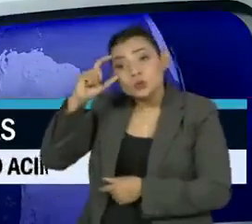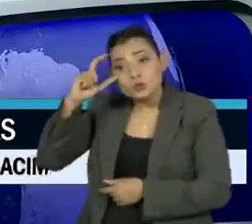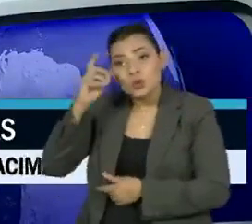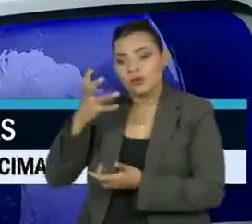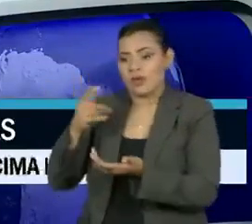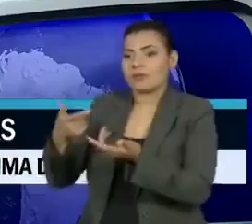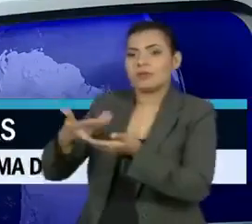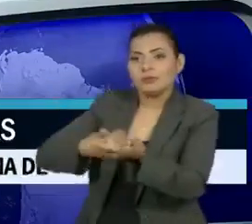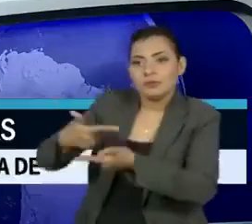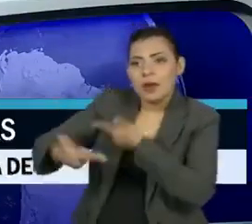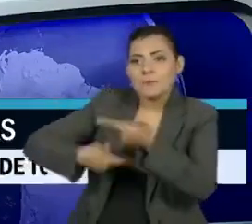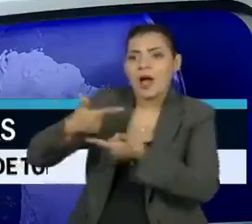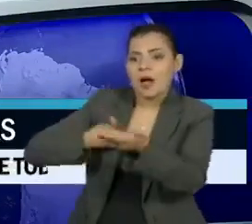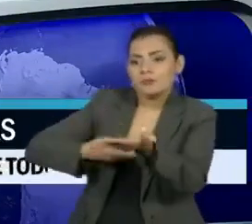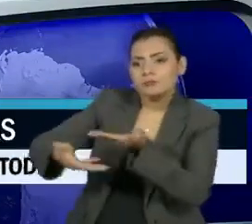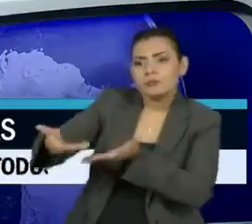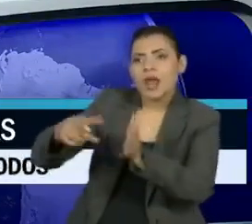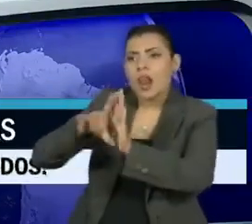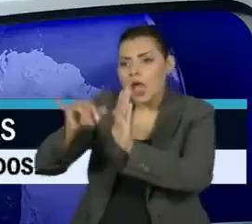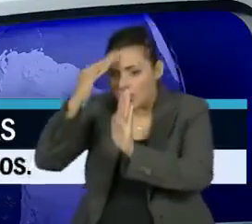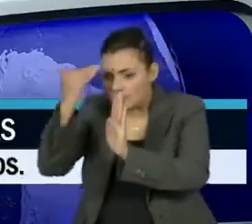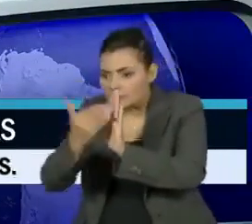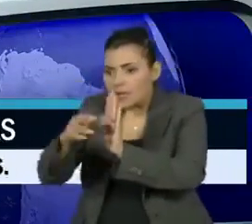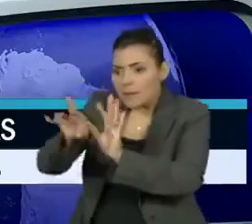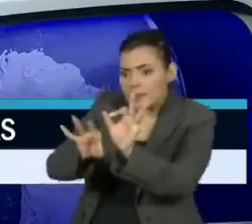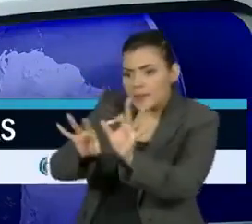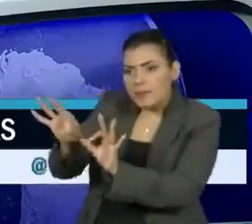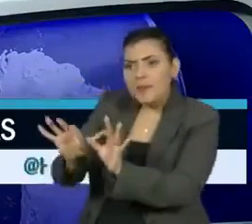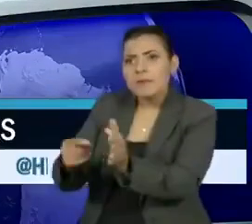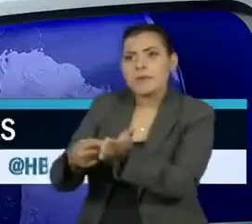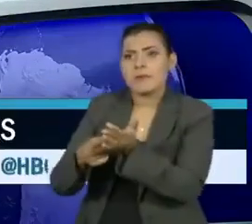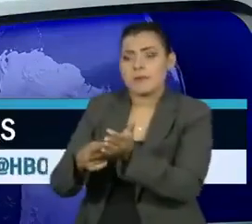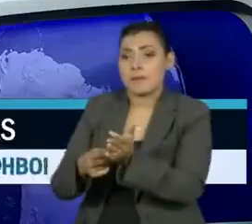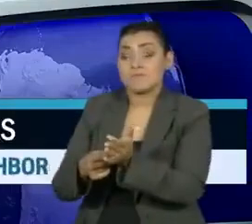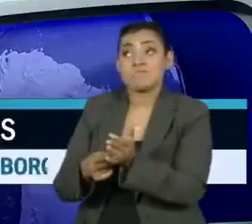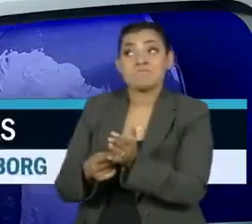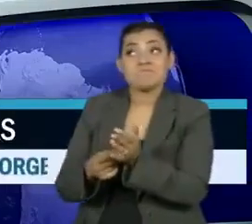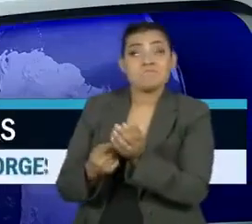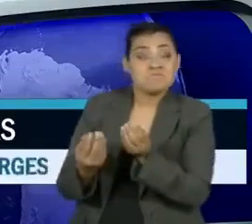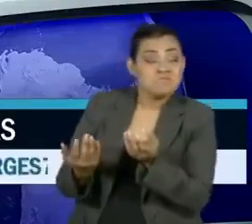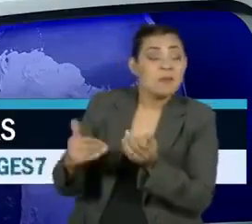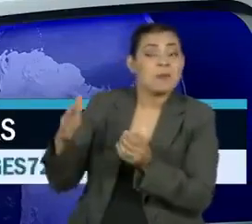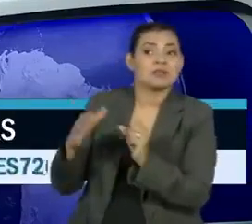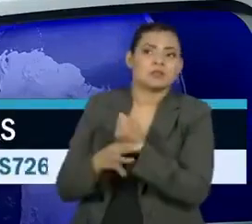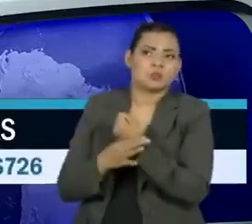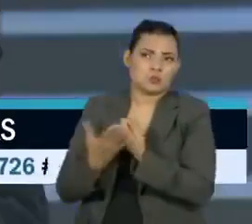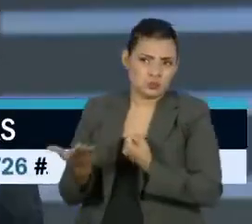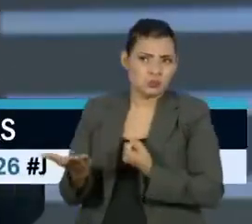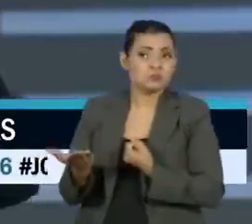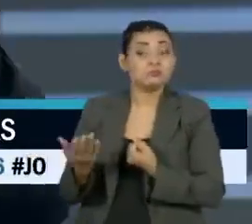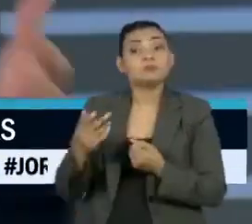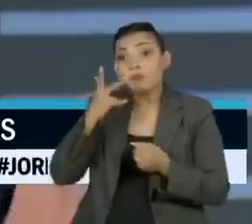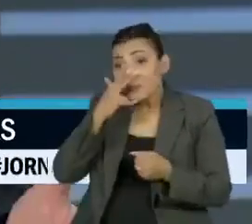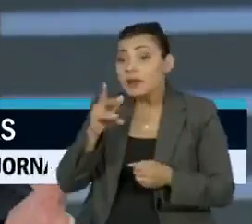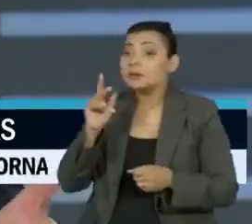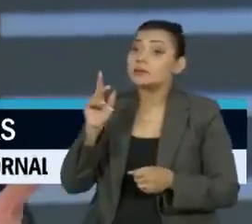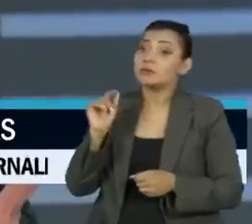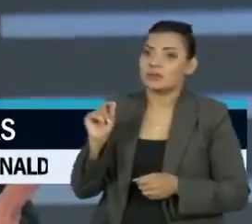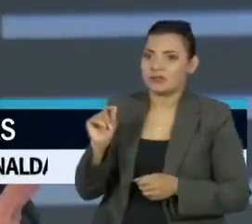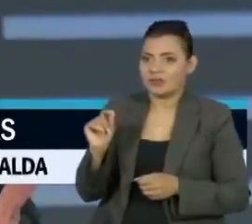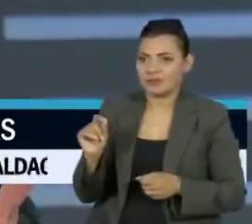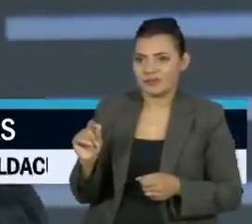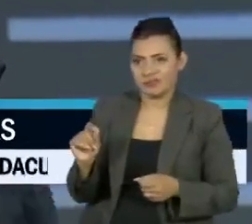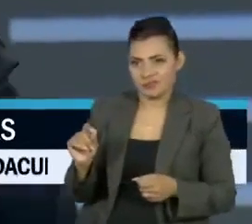consciências trabalhar dentro do espaço da Lei e nesse sentido seguramente ele inclusive Estados Unidos alguém